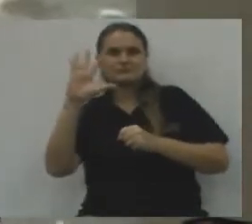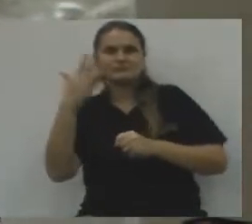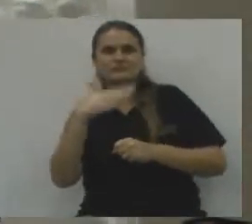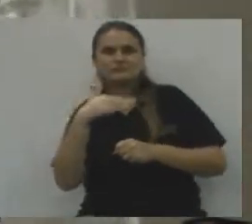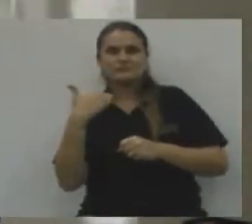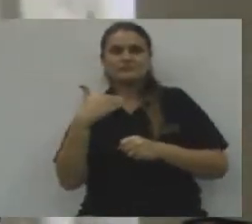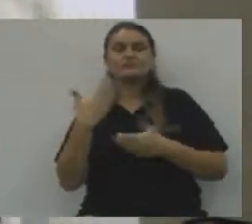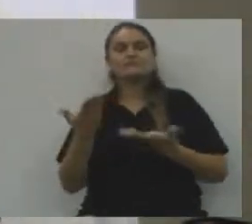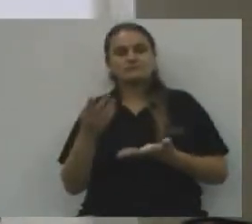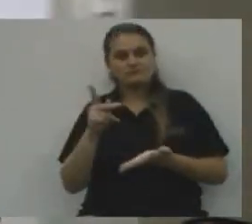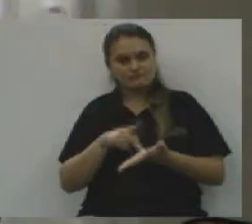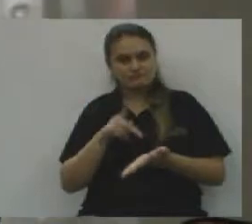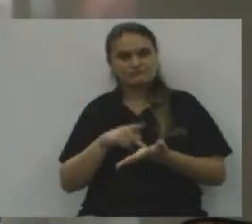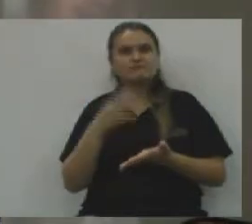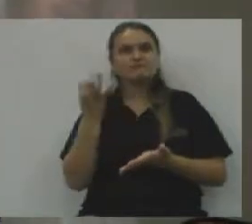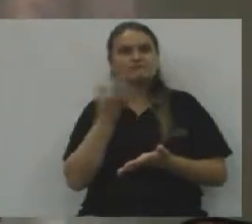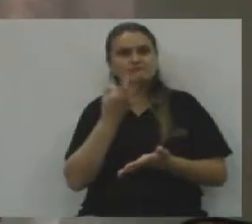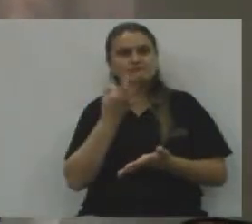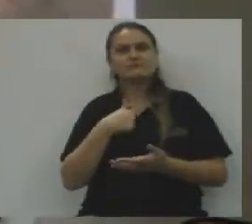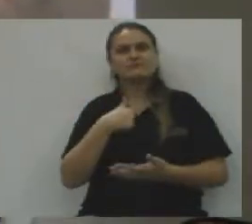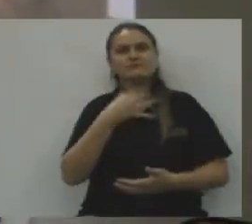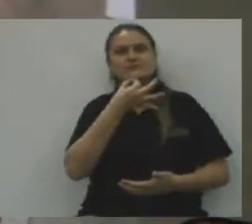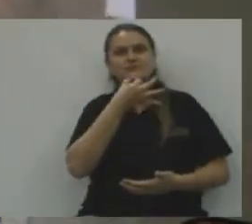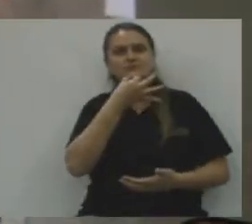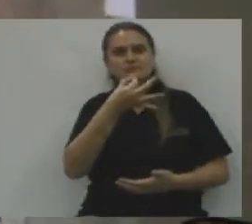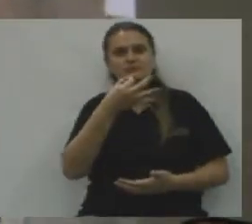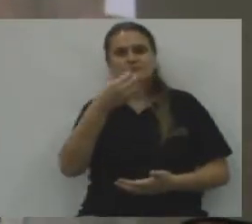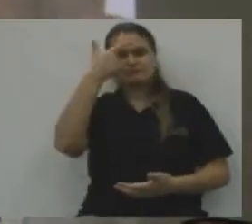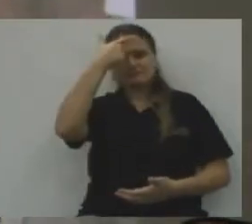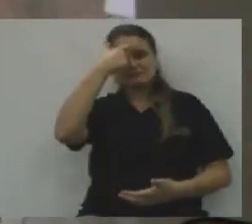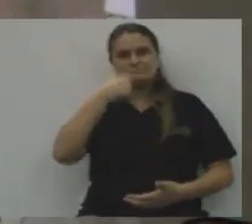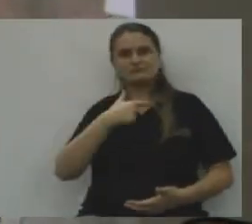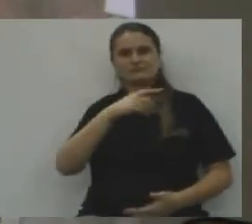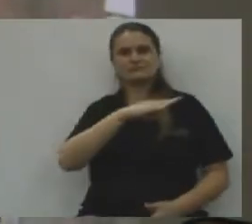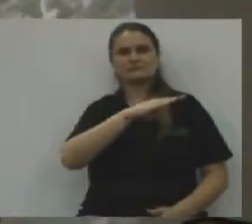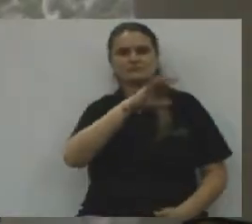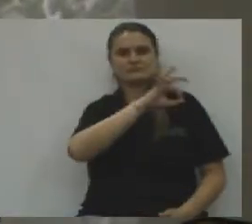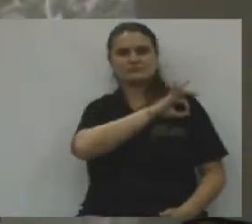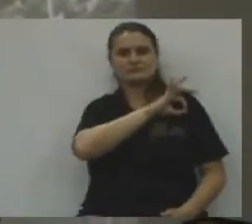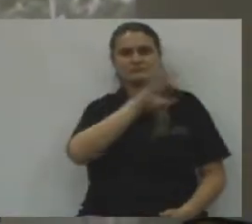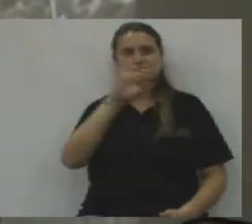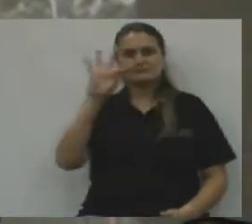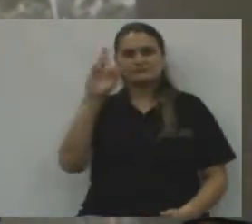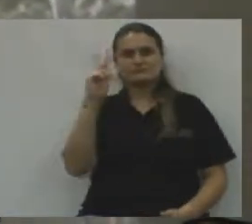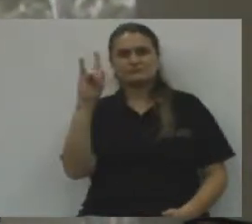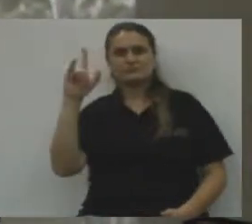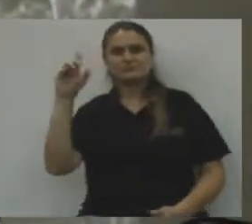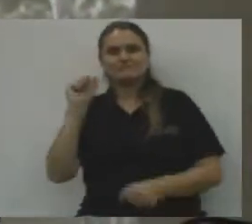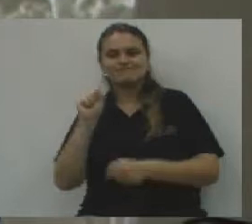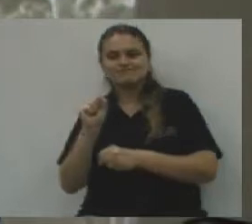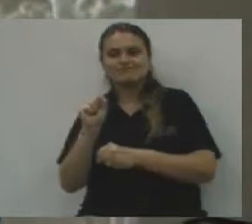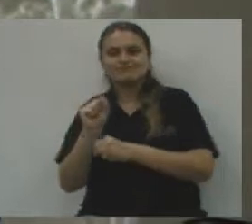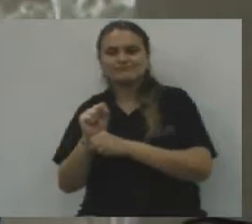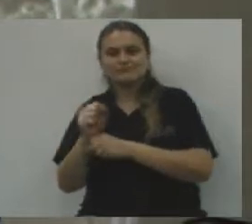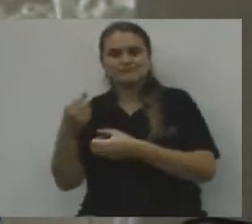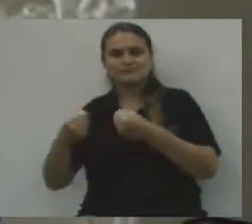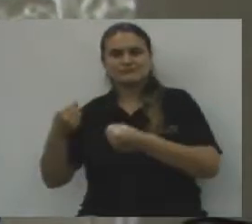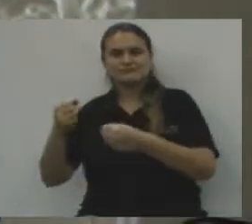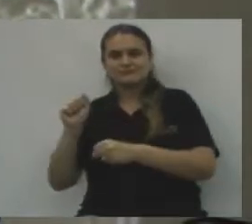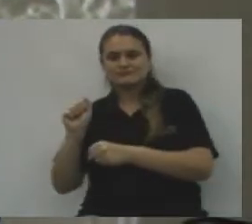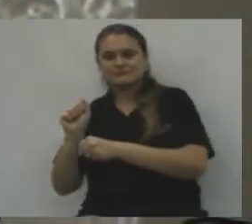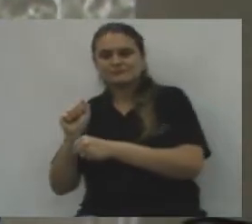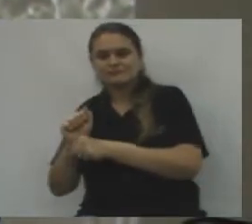de vocês. Com certeza, né? Eu acho que a atitude que o Tiago teve de parar o seu trajeto, parar suas férias, a